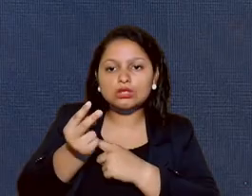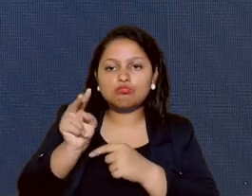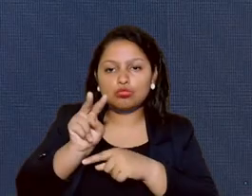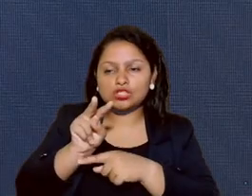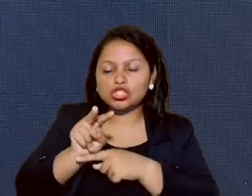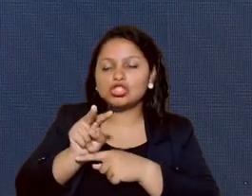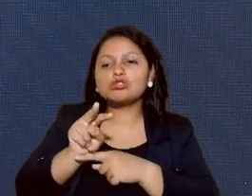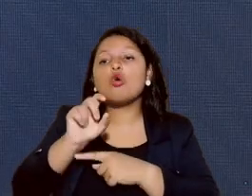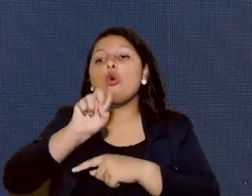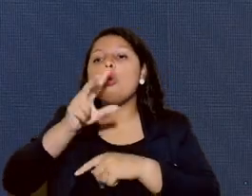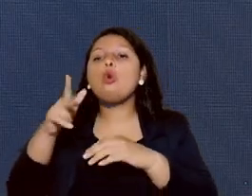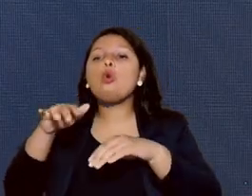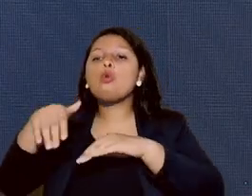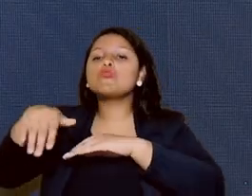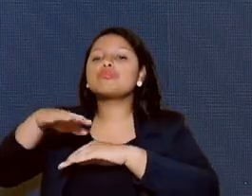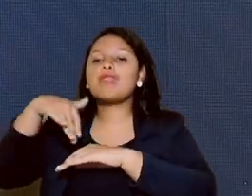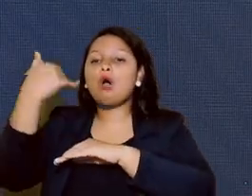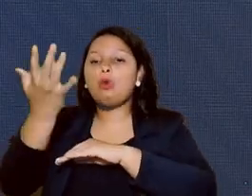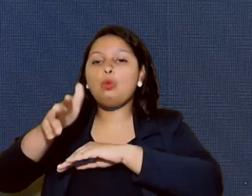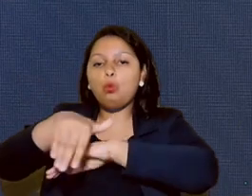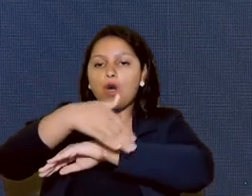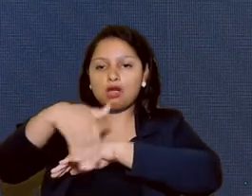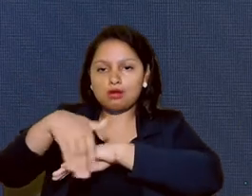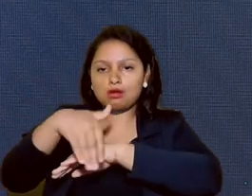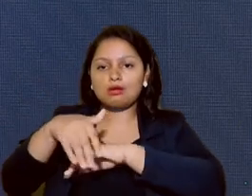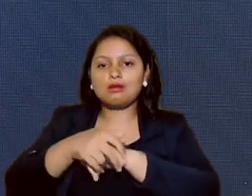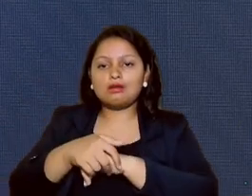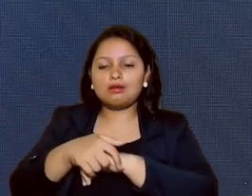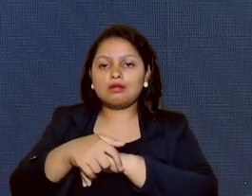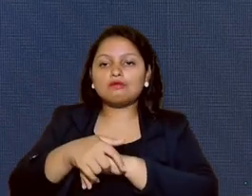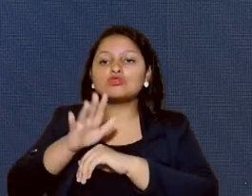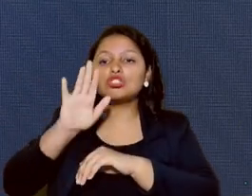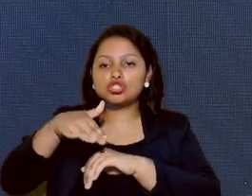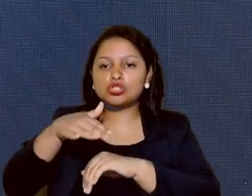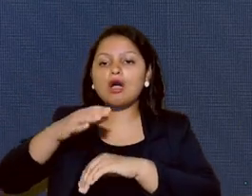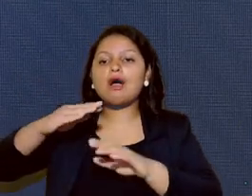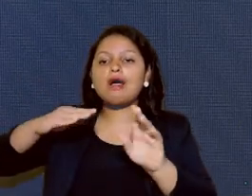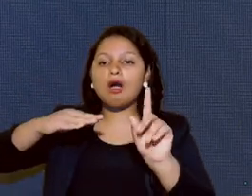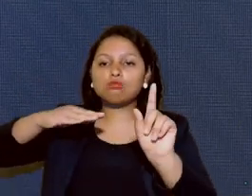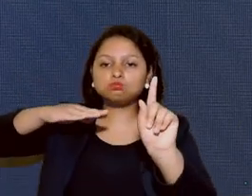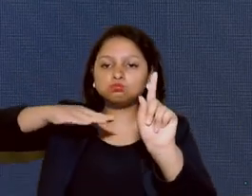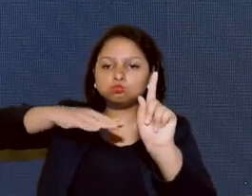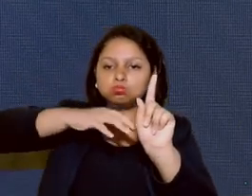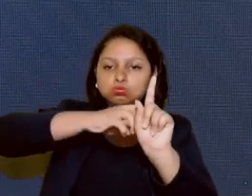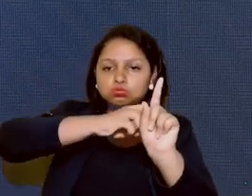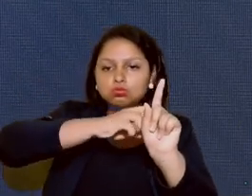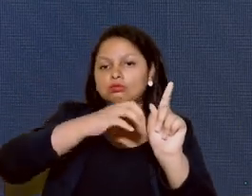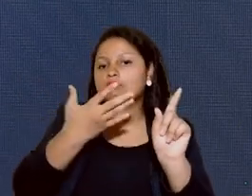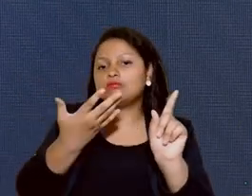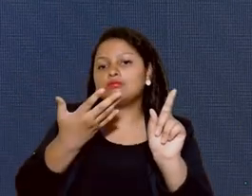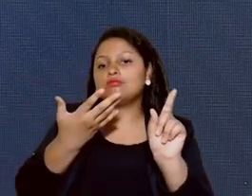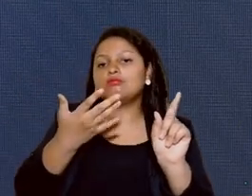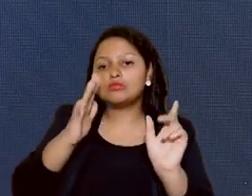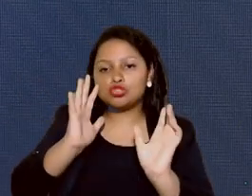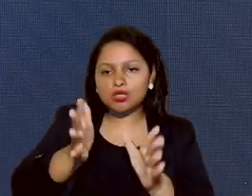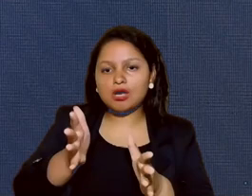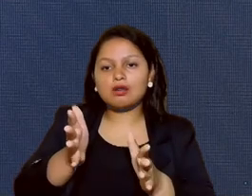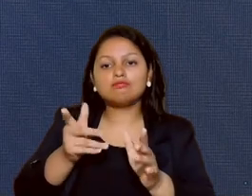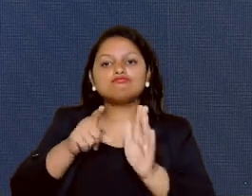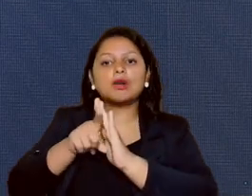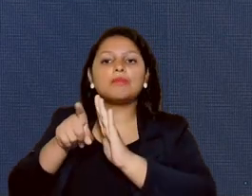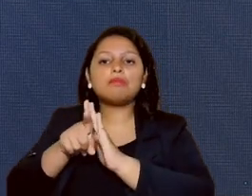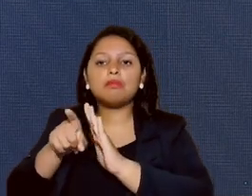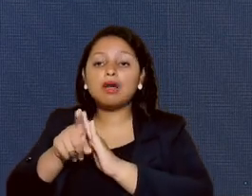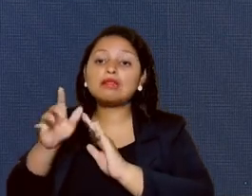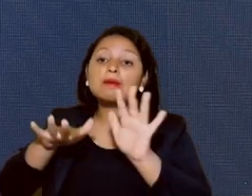do seguro a mesma coisa acontece no crédito a mesma coisa vai acontecer é nos planos de saúde nas seguradoras Então acho que quem não tiver